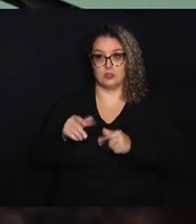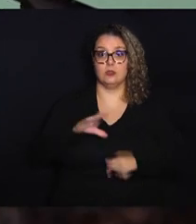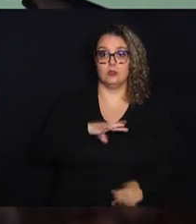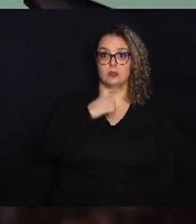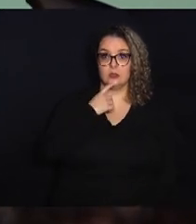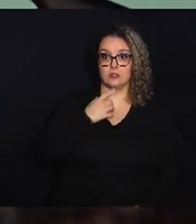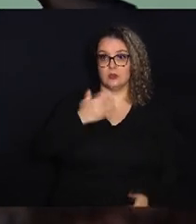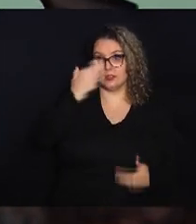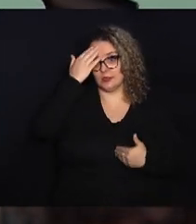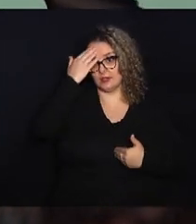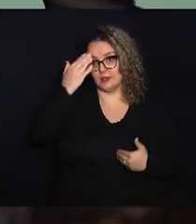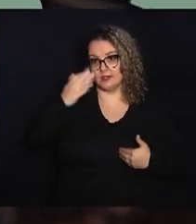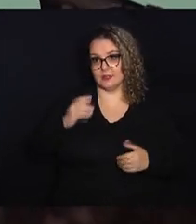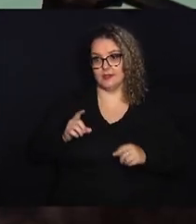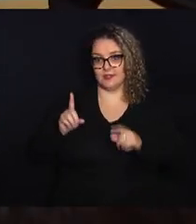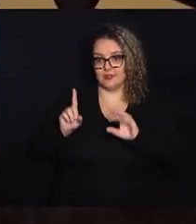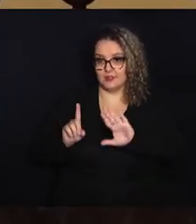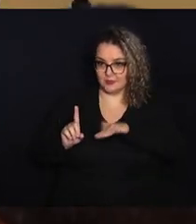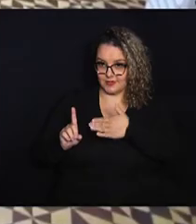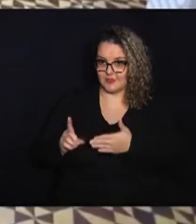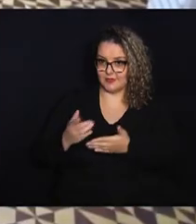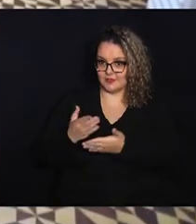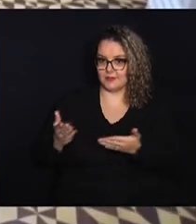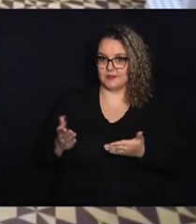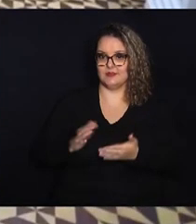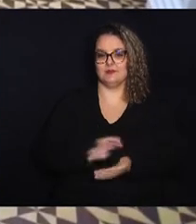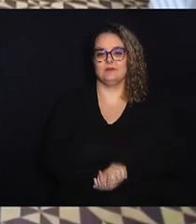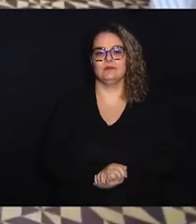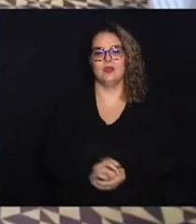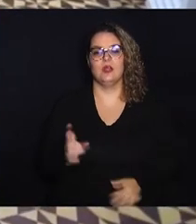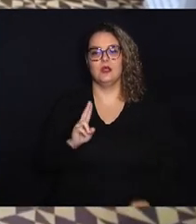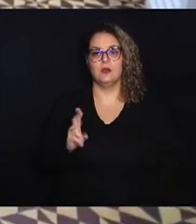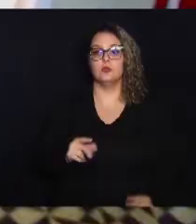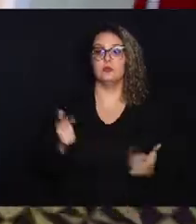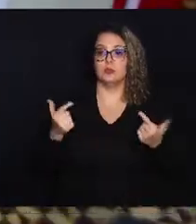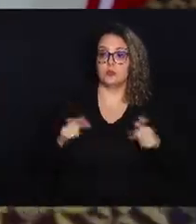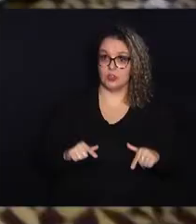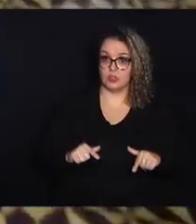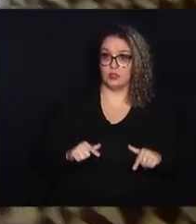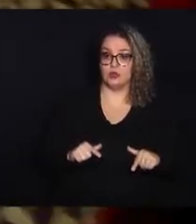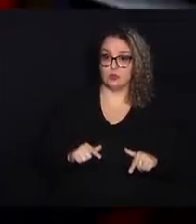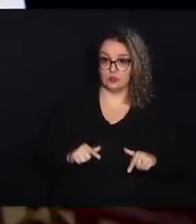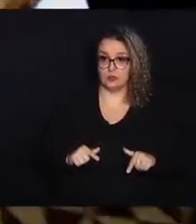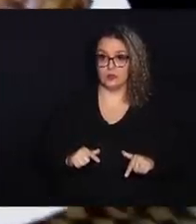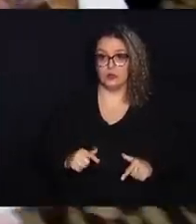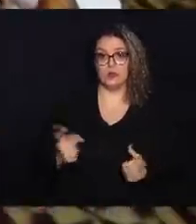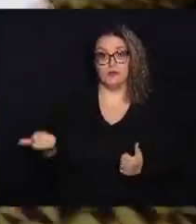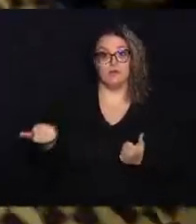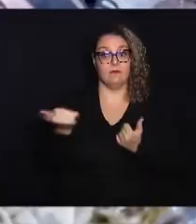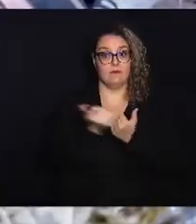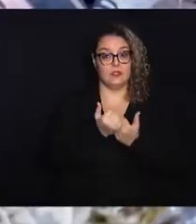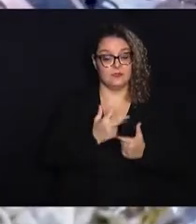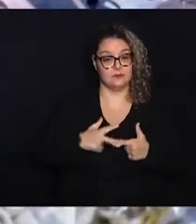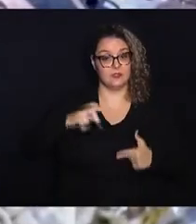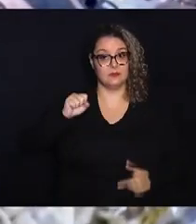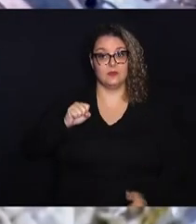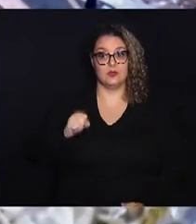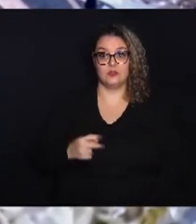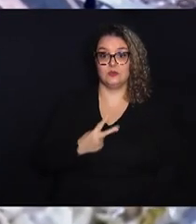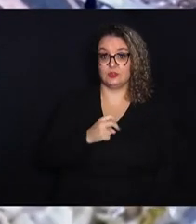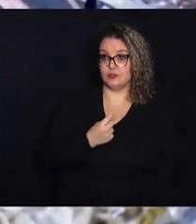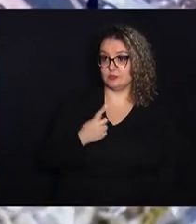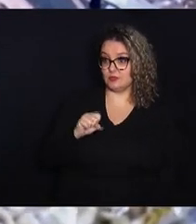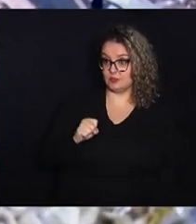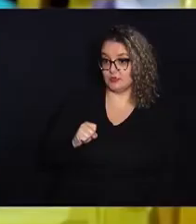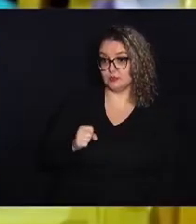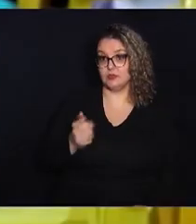estar dando essa homenagem para você, Fumagalli. O nome do estabelecimento, vice-campeão da edição 2018 do